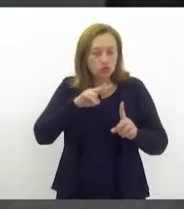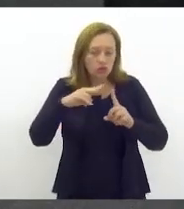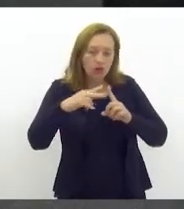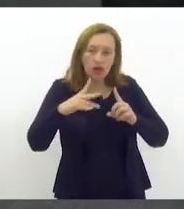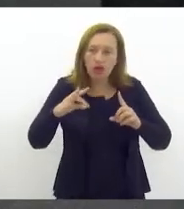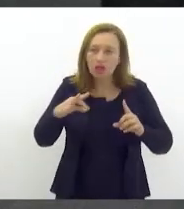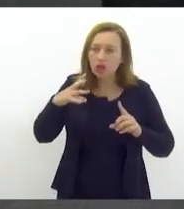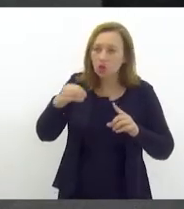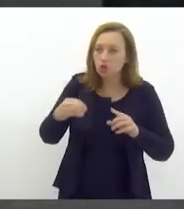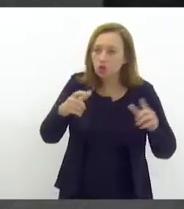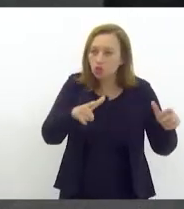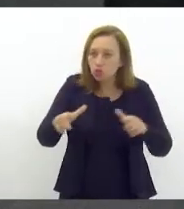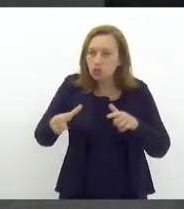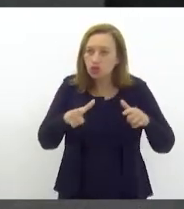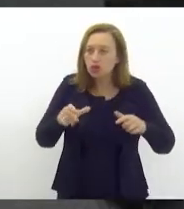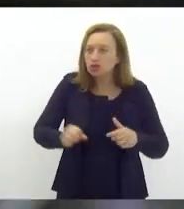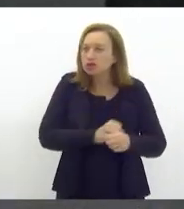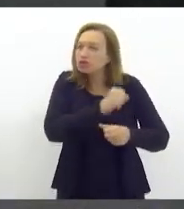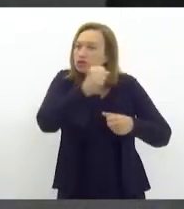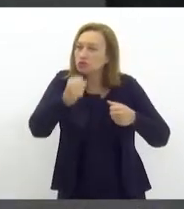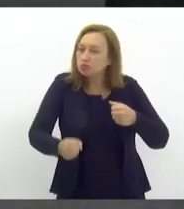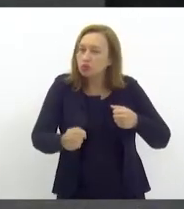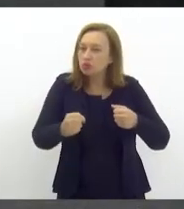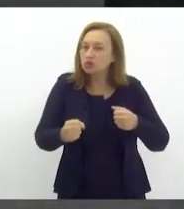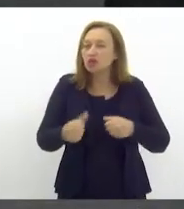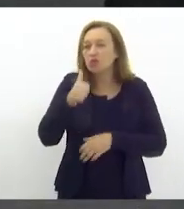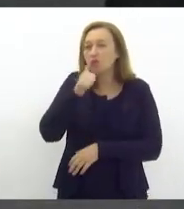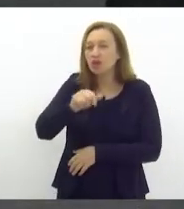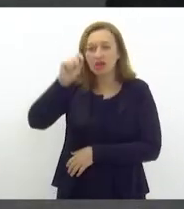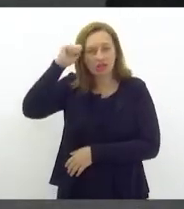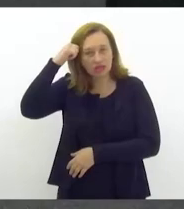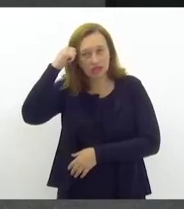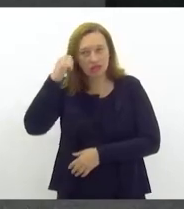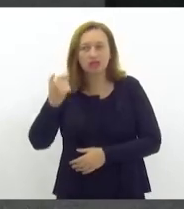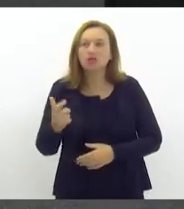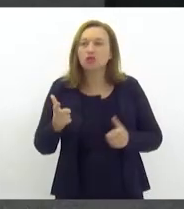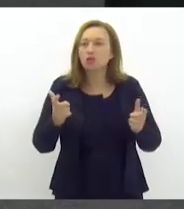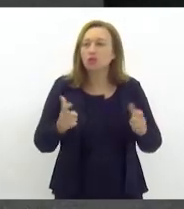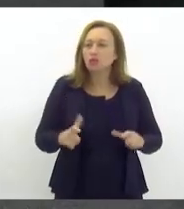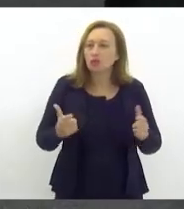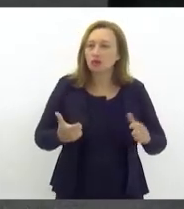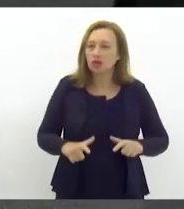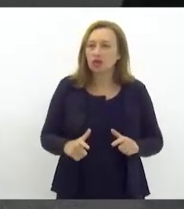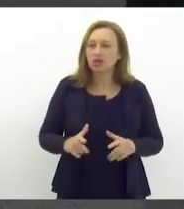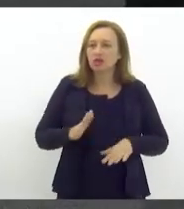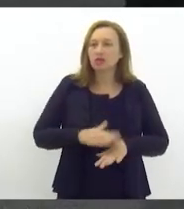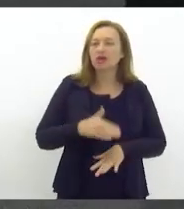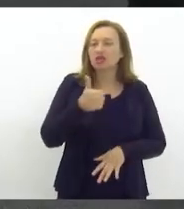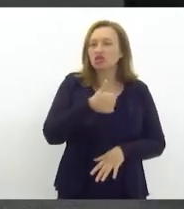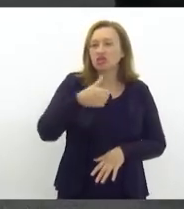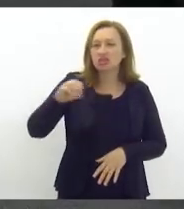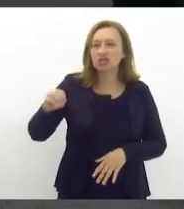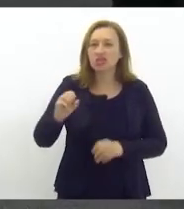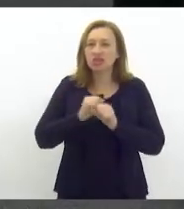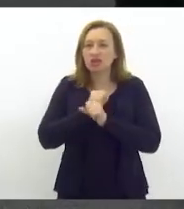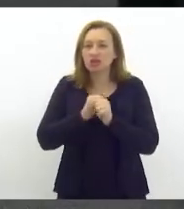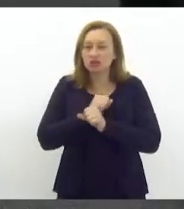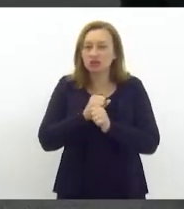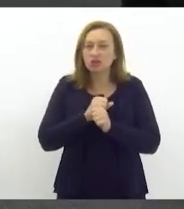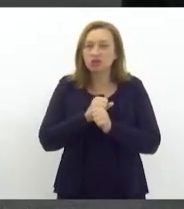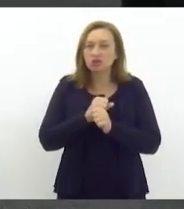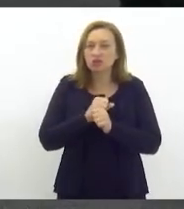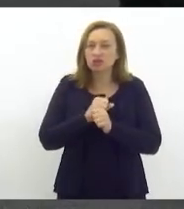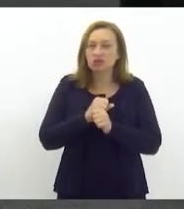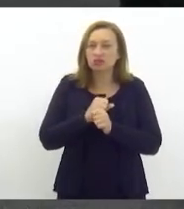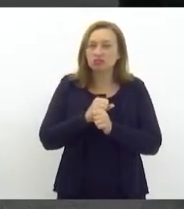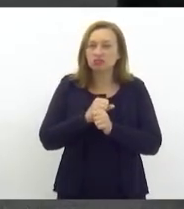os espaços de poder com integrantes mulheres negras. Um espaço aí de mais de 100 anos